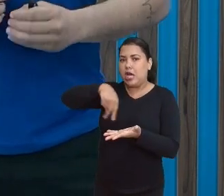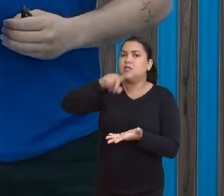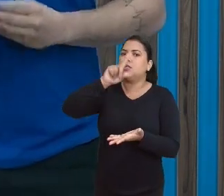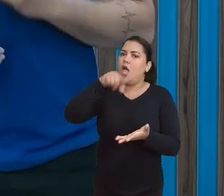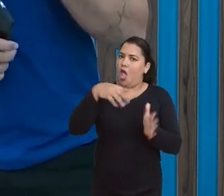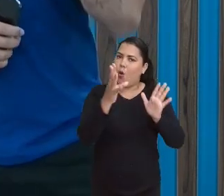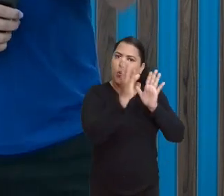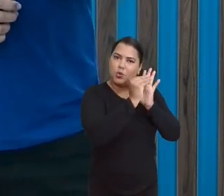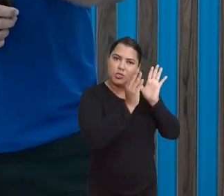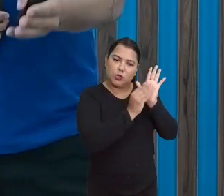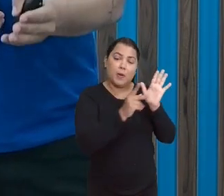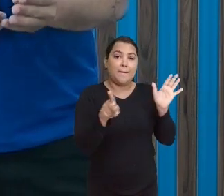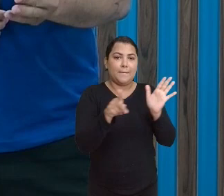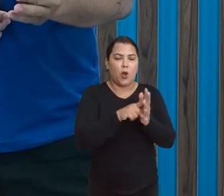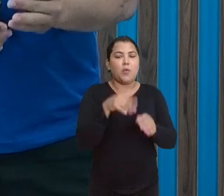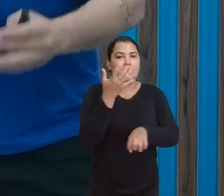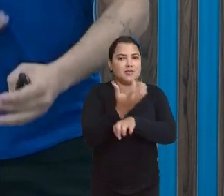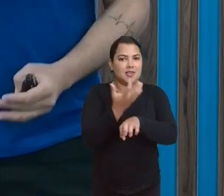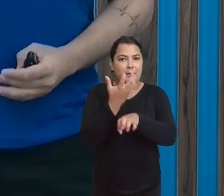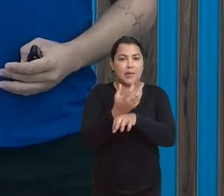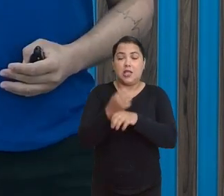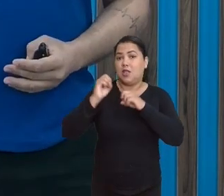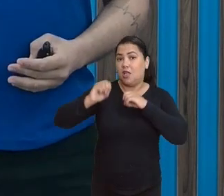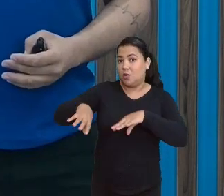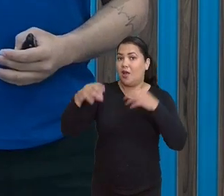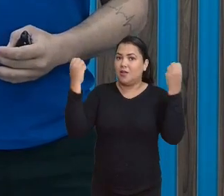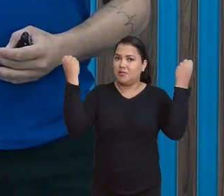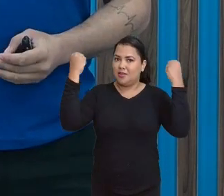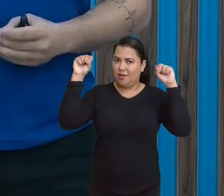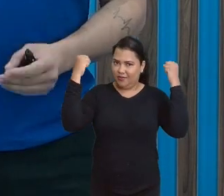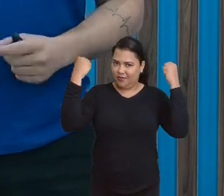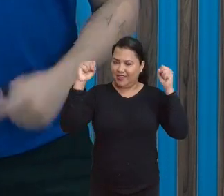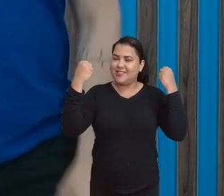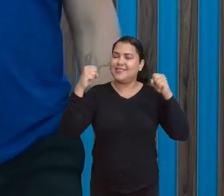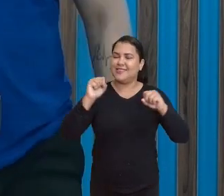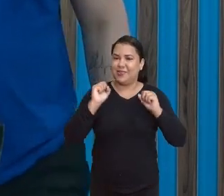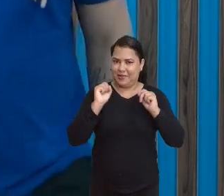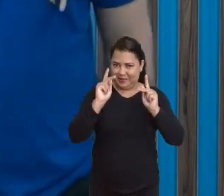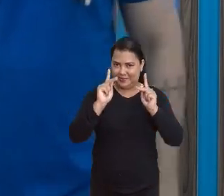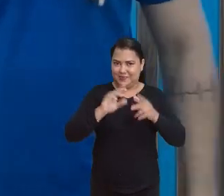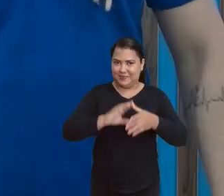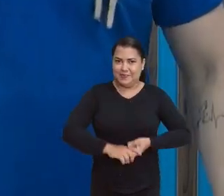né, que rege tanto a educação quanto a educação física, beleza?